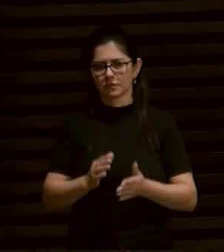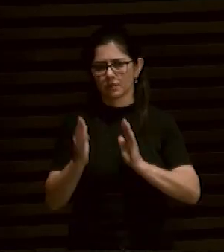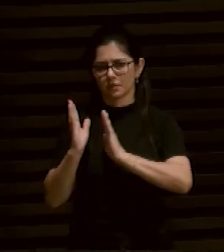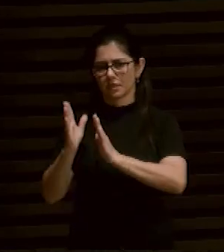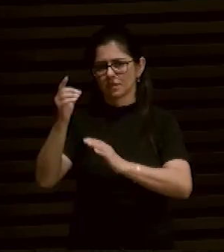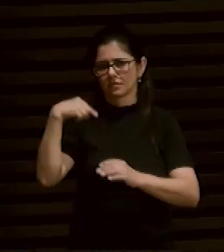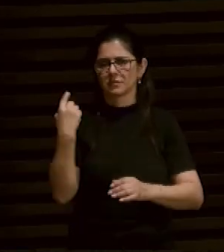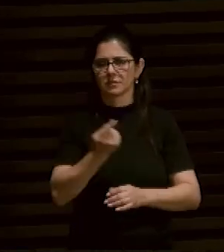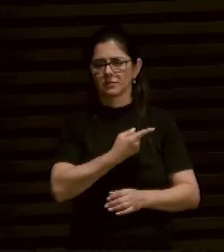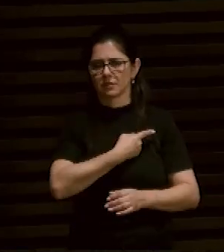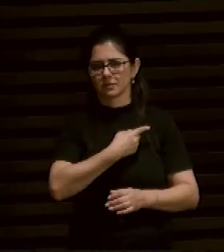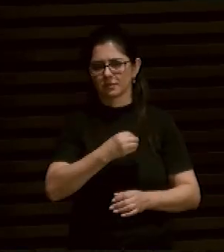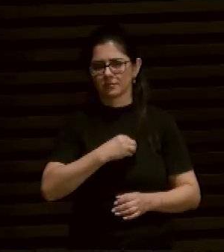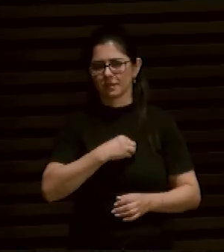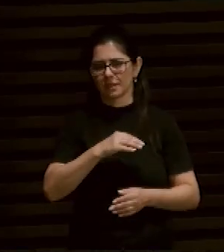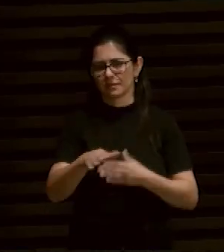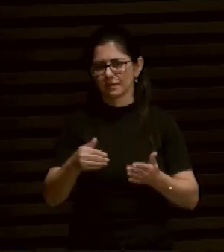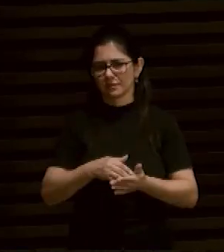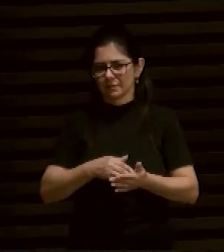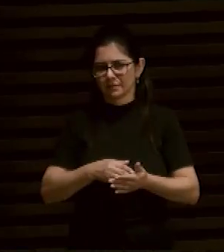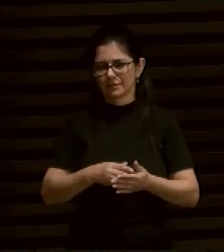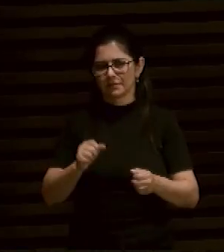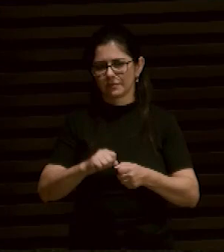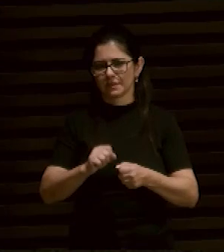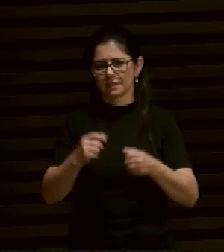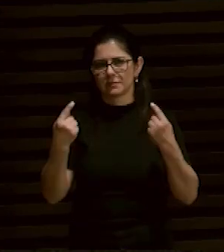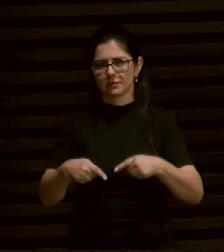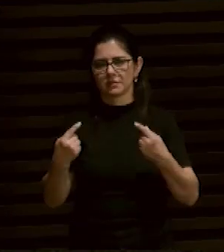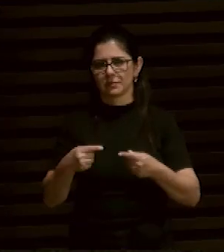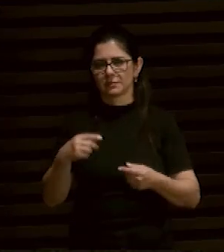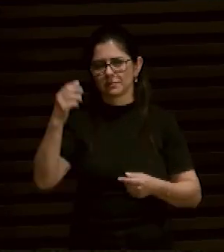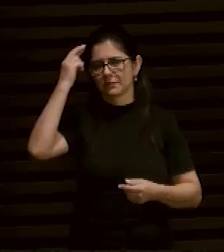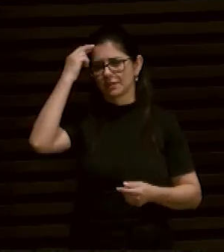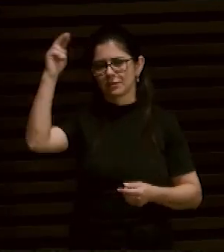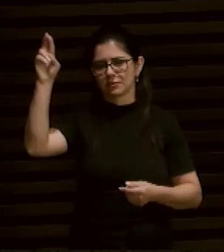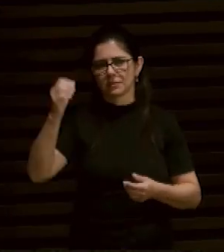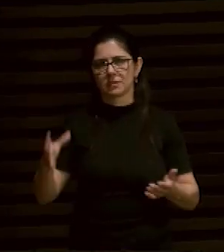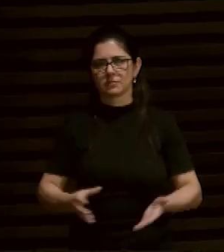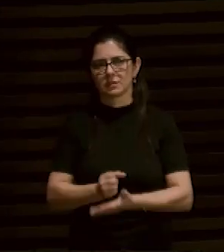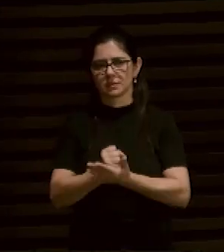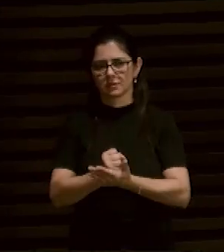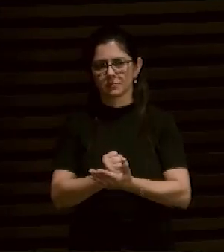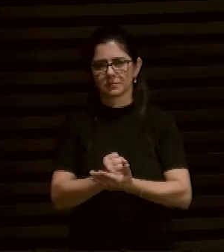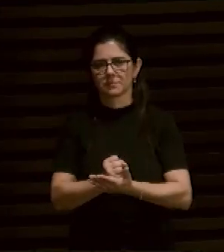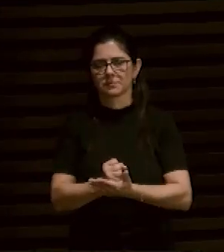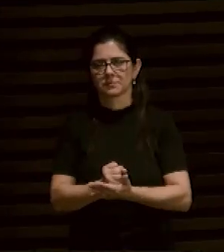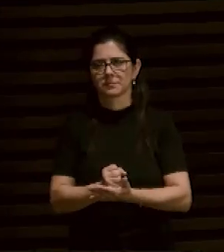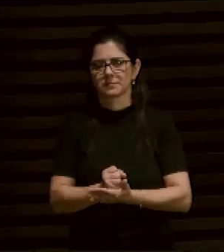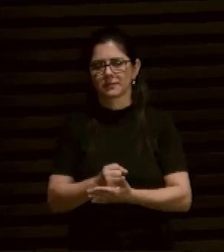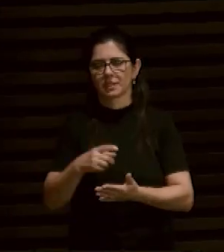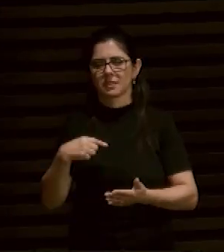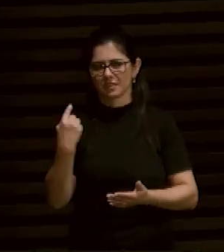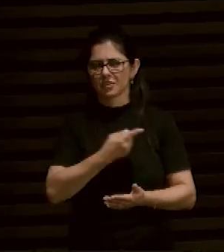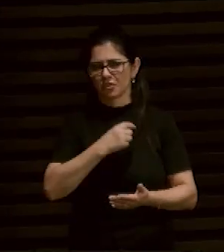as injúrias que cometemos contra o nosso Senhor e Salvador, será que esse é o tipo de arrependimento que nós temos?